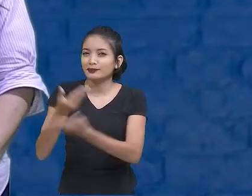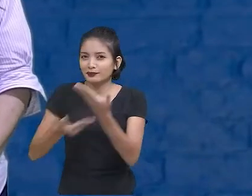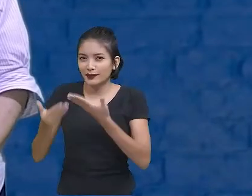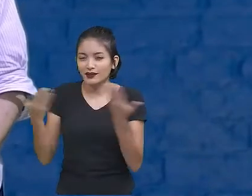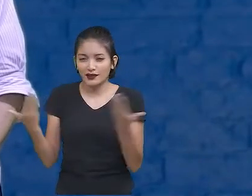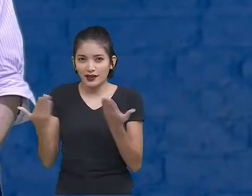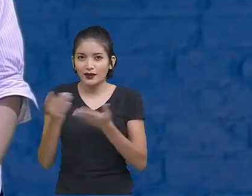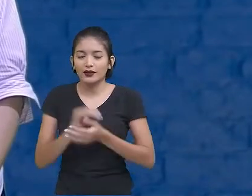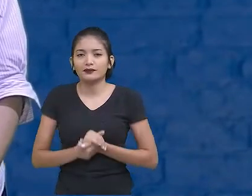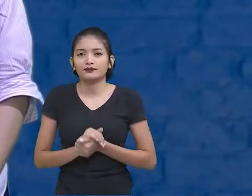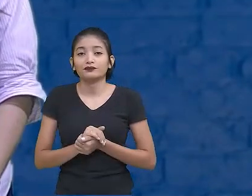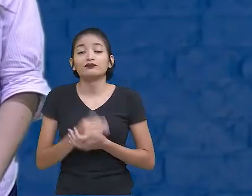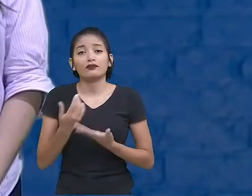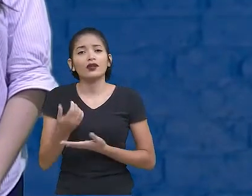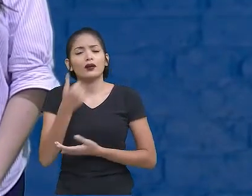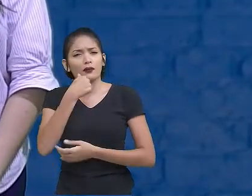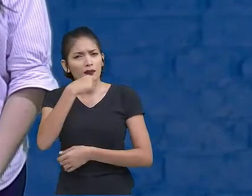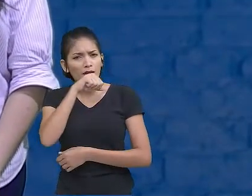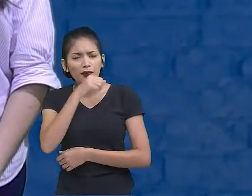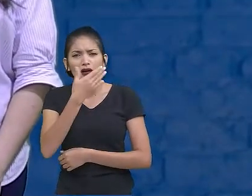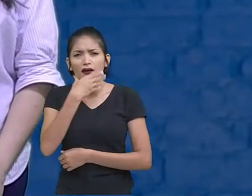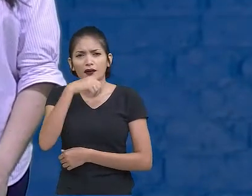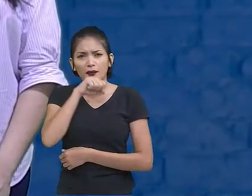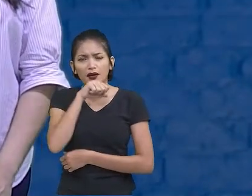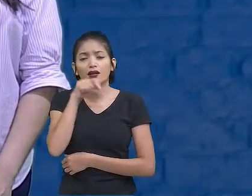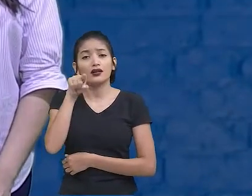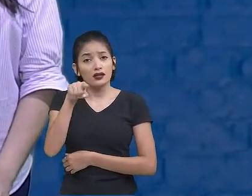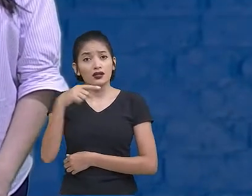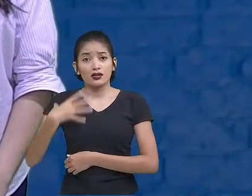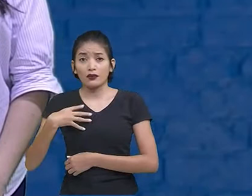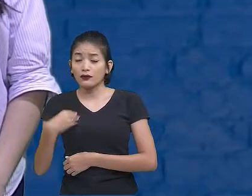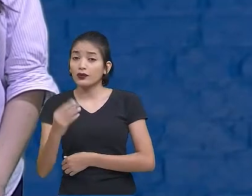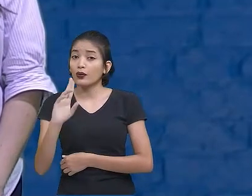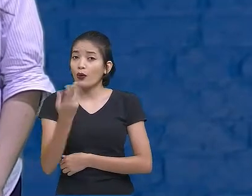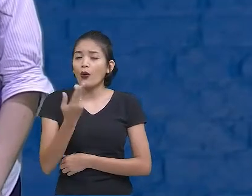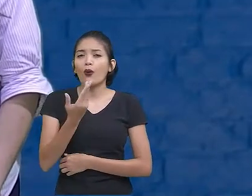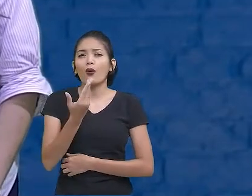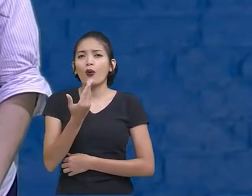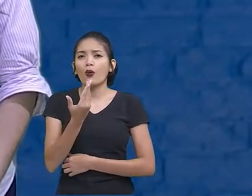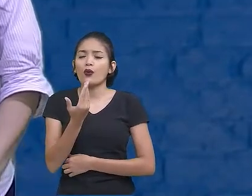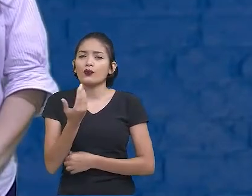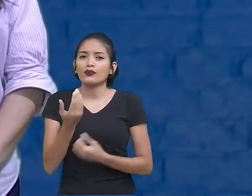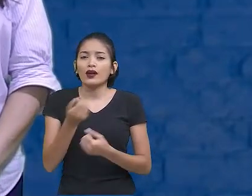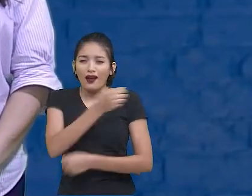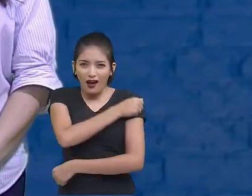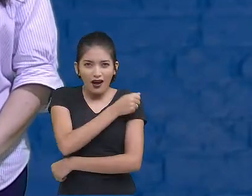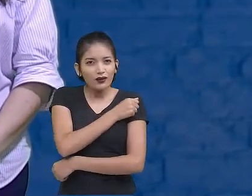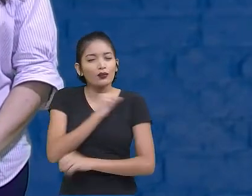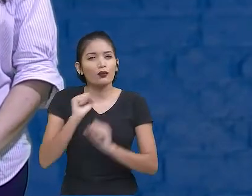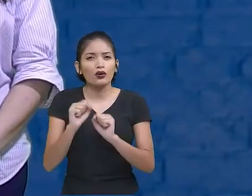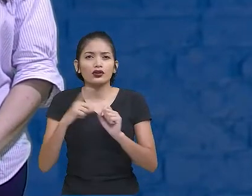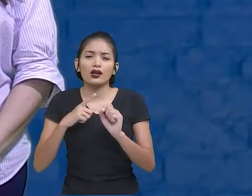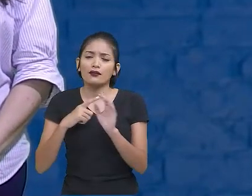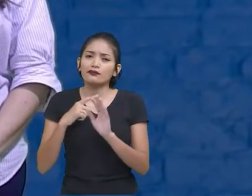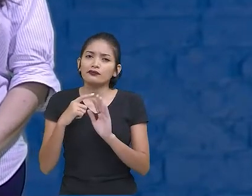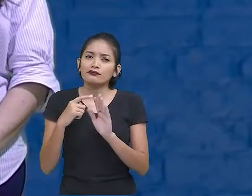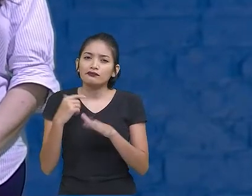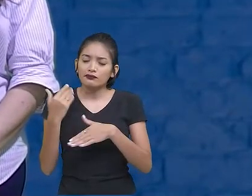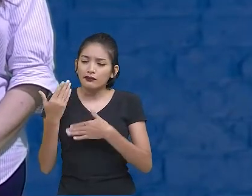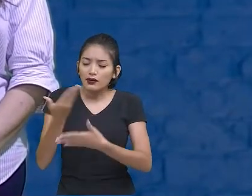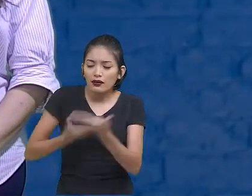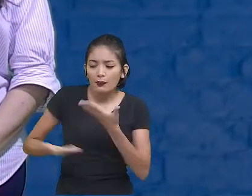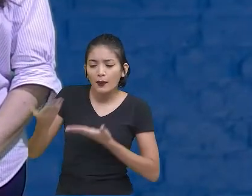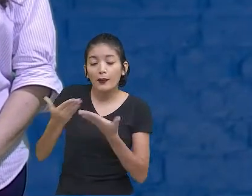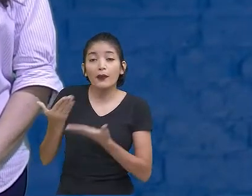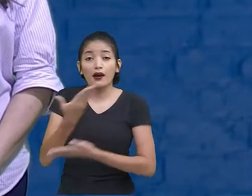pai, mãe, como é que teu filho ou teu aluno pode construir uma amizade